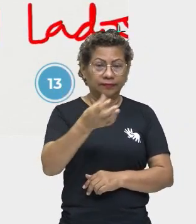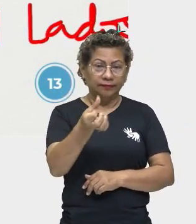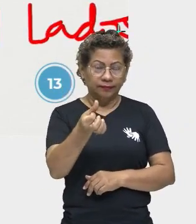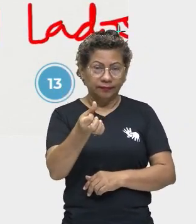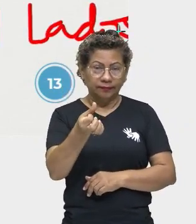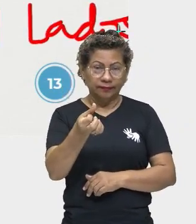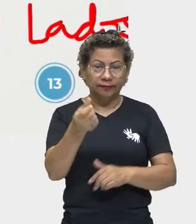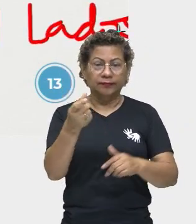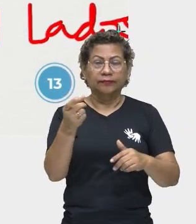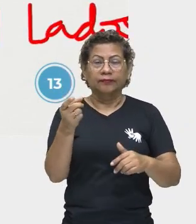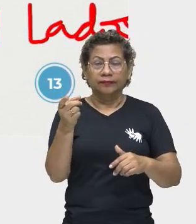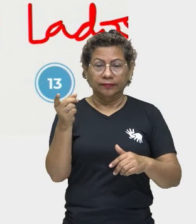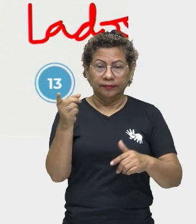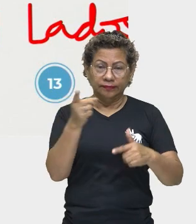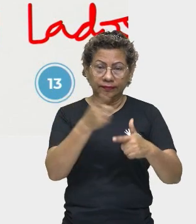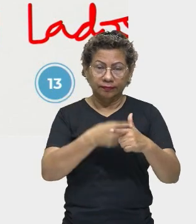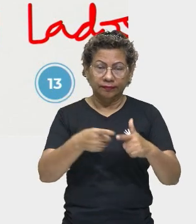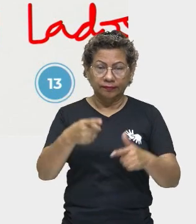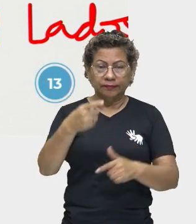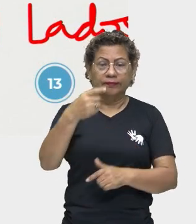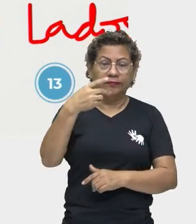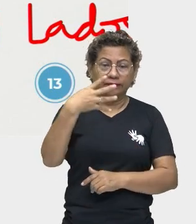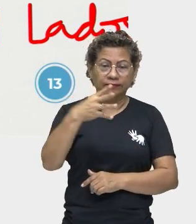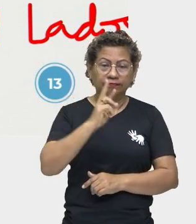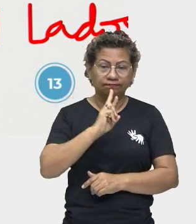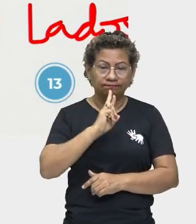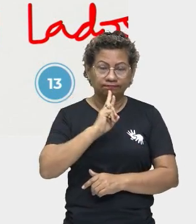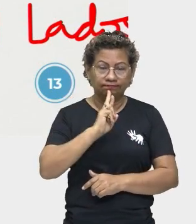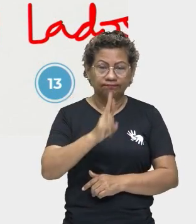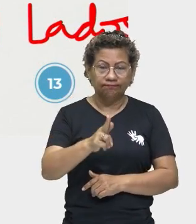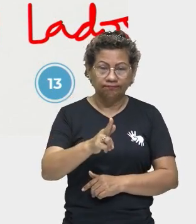lados. Qual o nome desse polígono, professor Carlos?